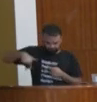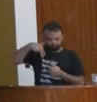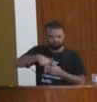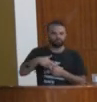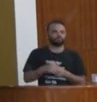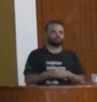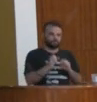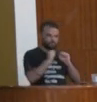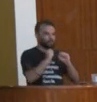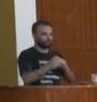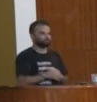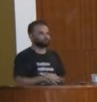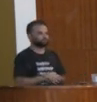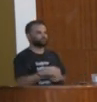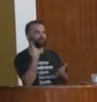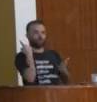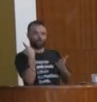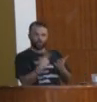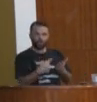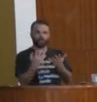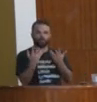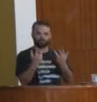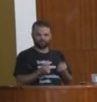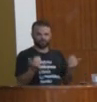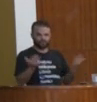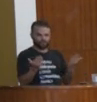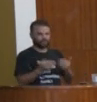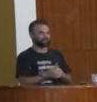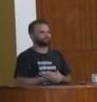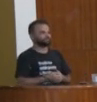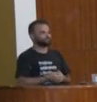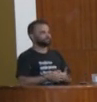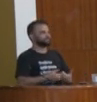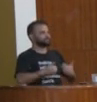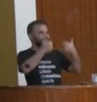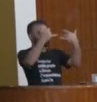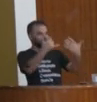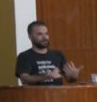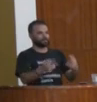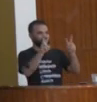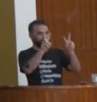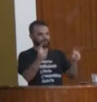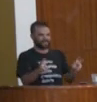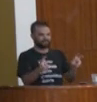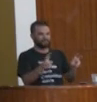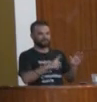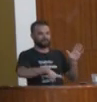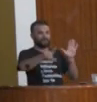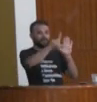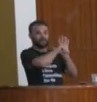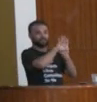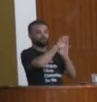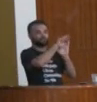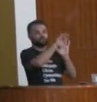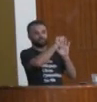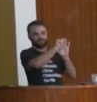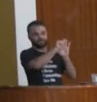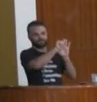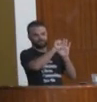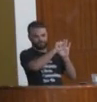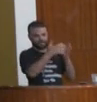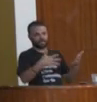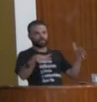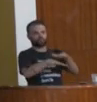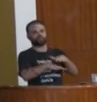ok? Convido agora para nos falar sobre o cumprimento da lei de cota de inclusão do mercado de